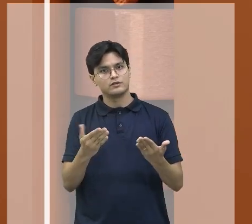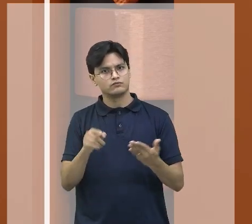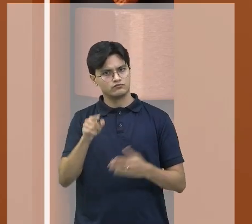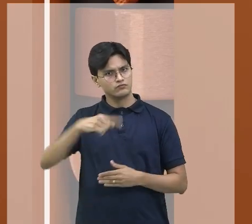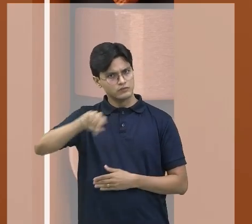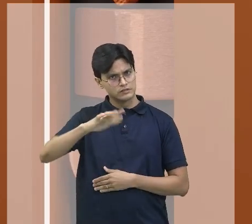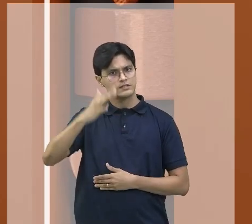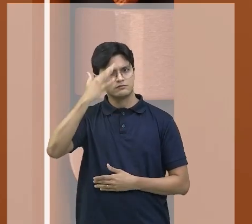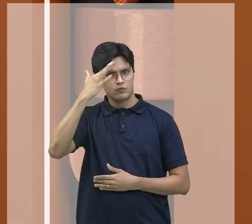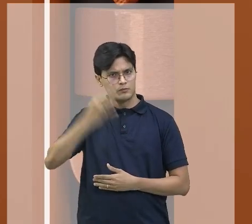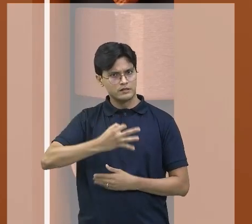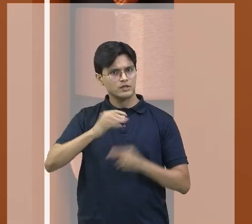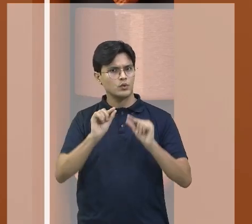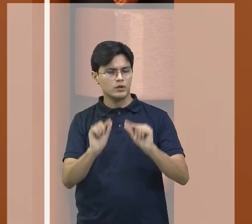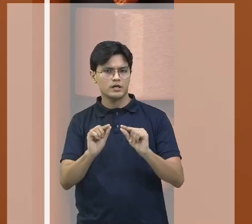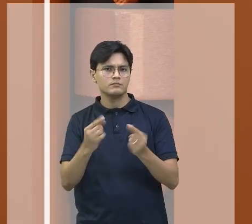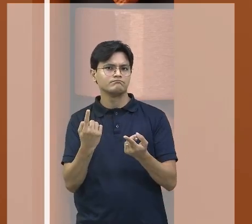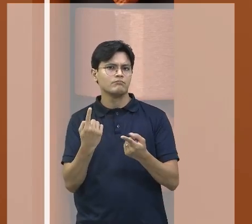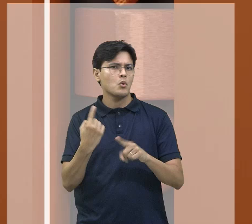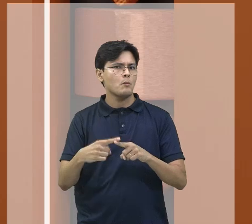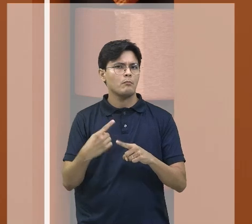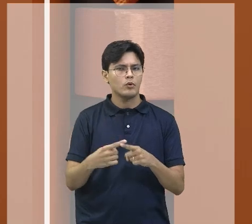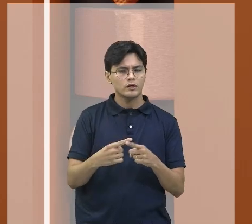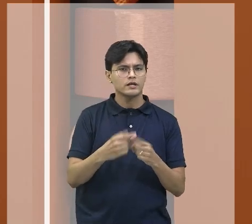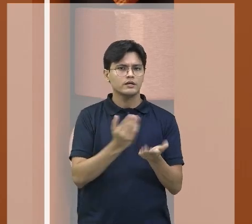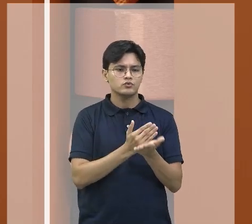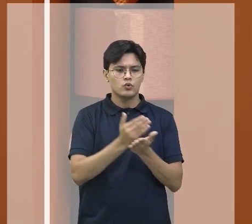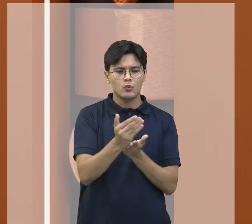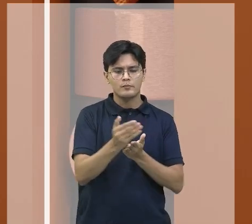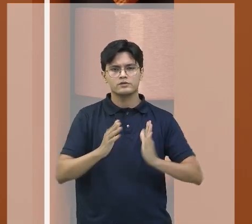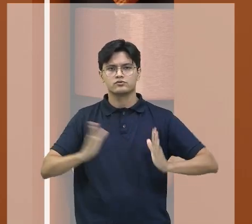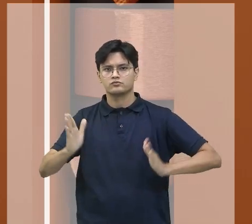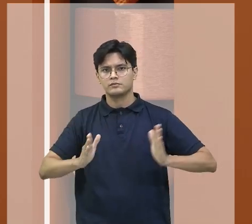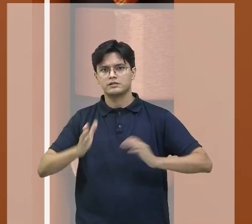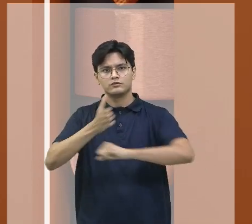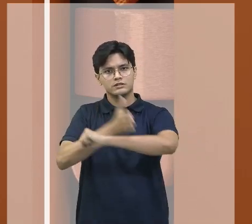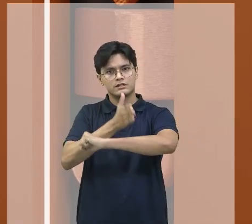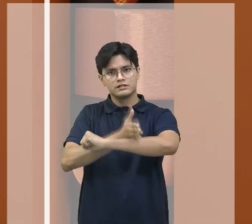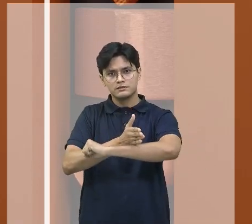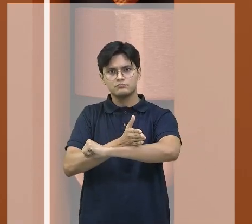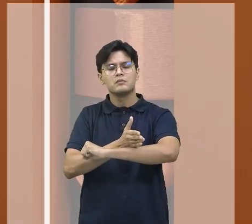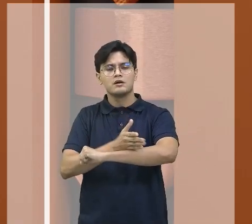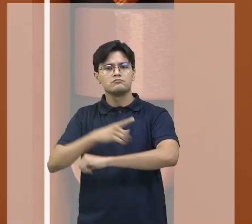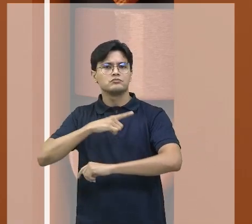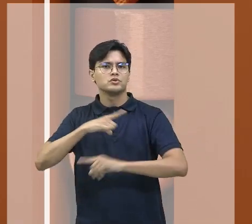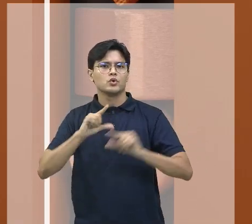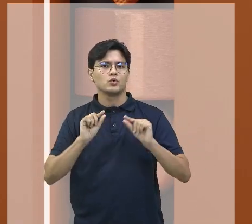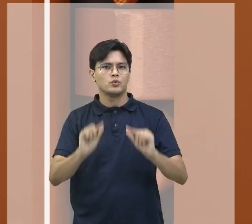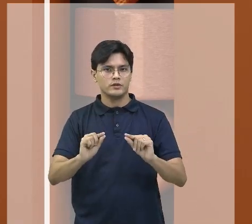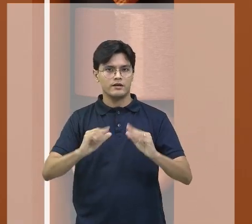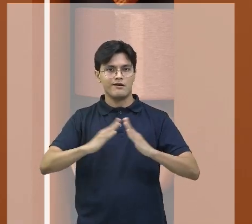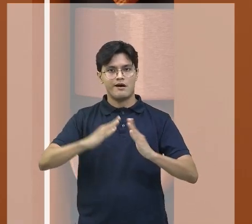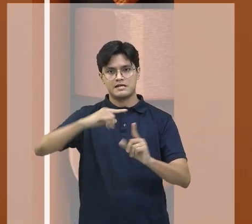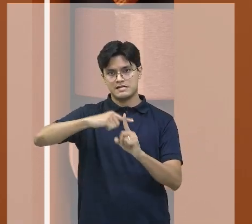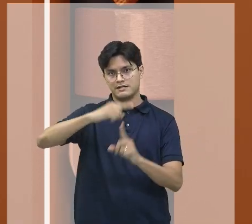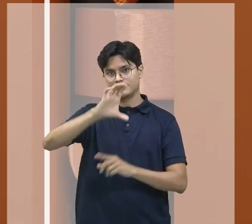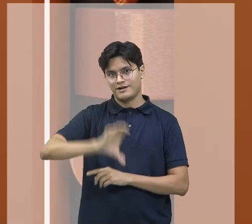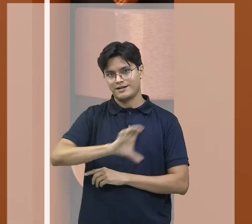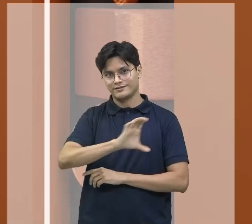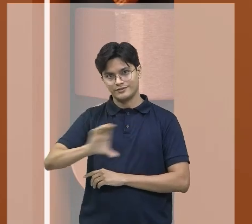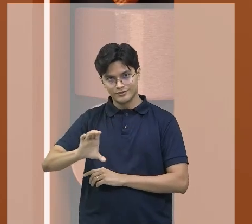que, então, no início e depois toda a Idade Média, nós temos, então, o quê? Né? Esta Igreja